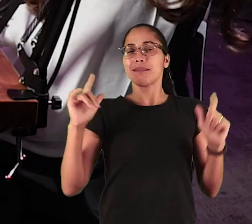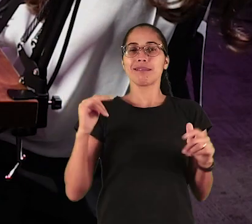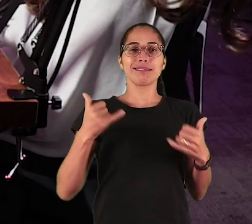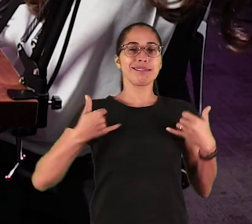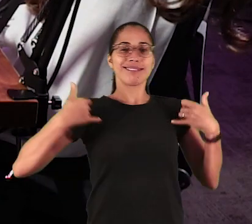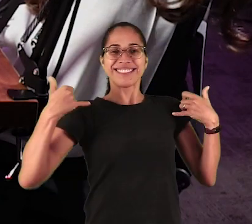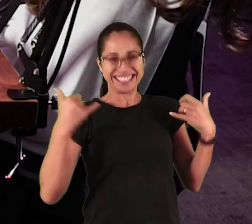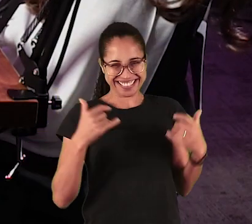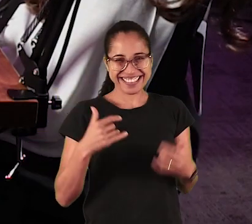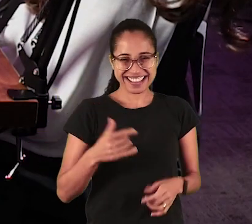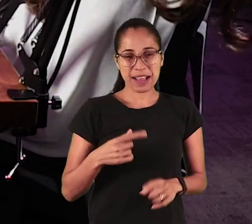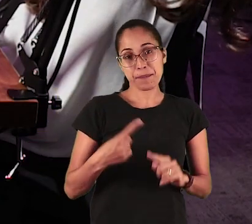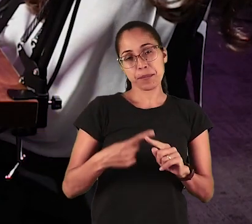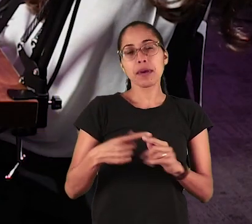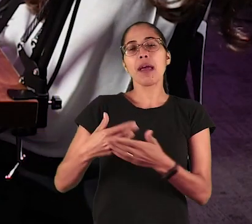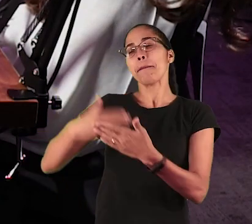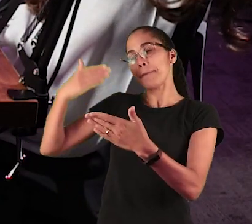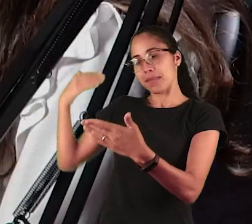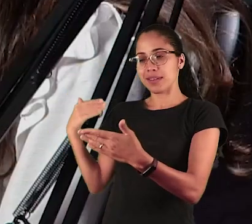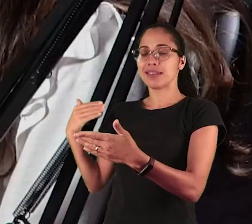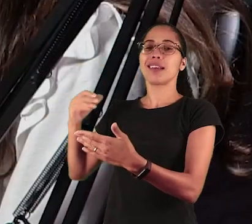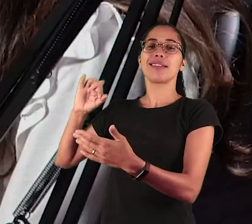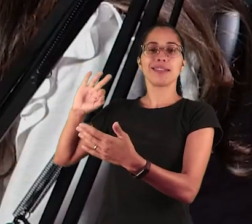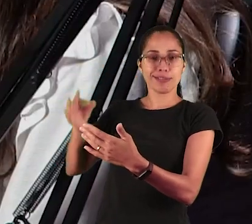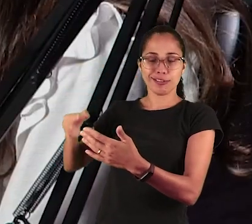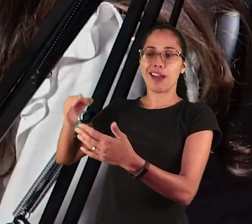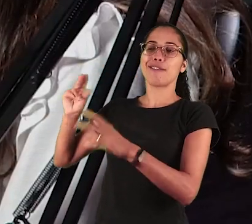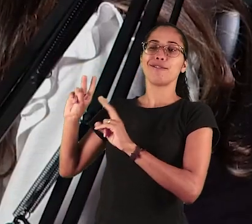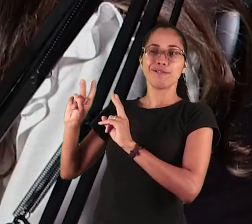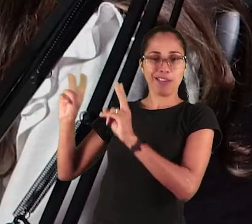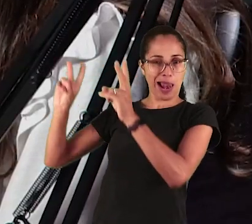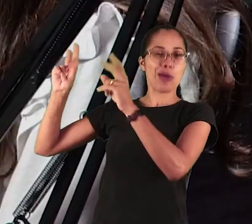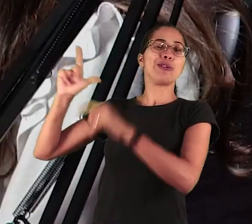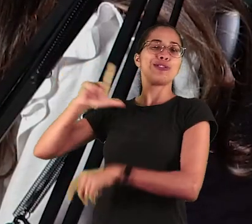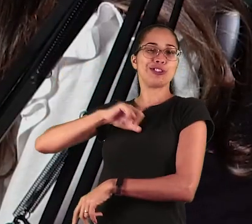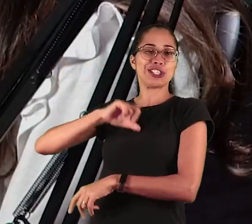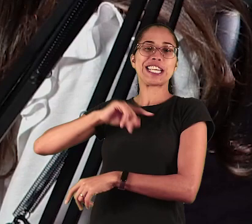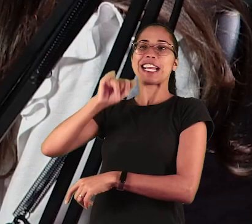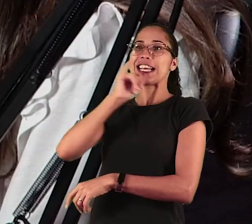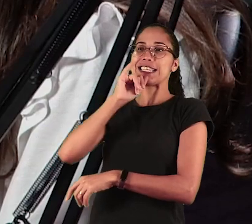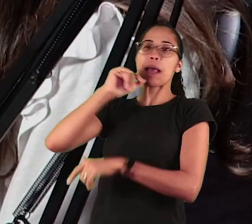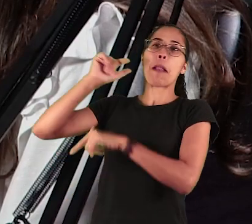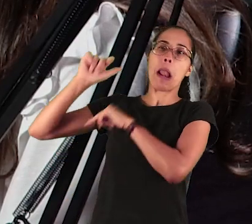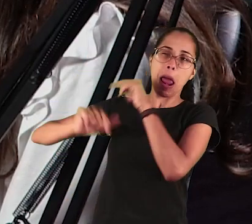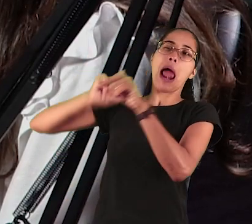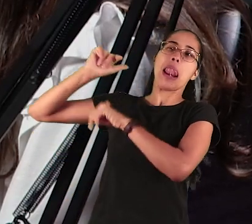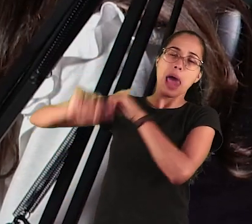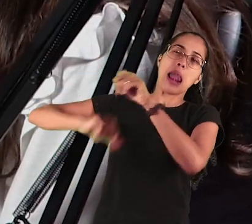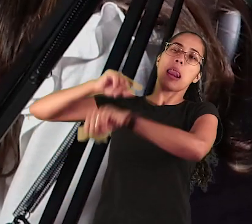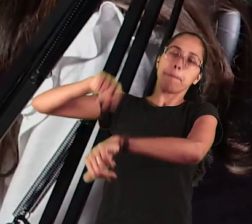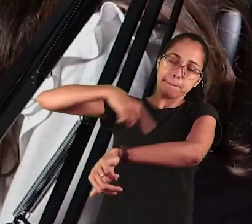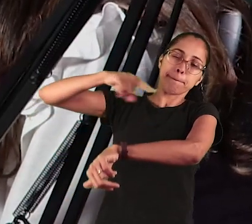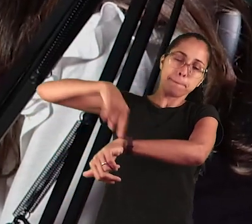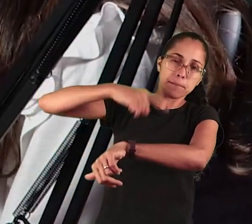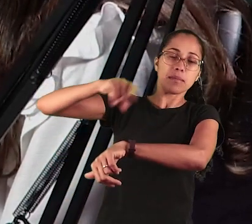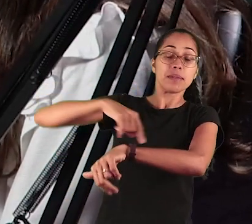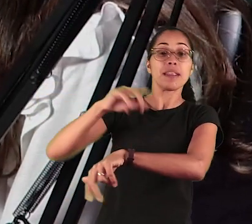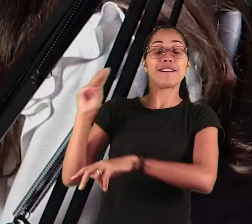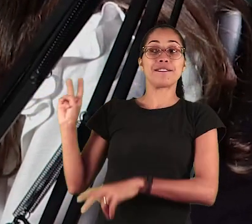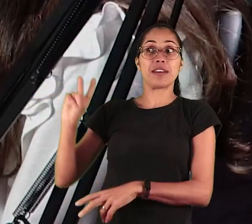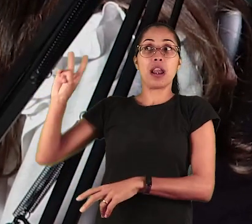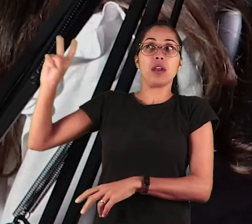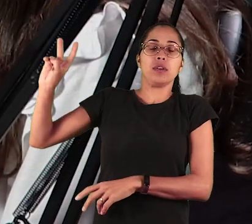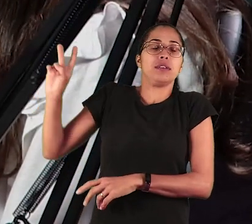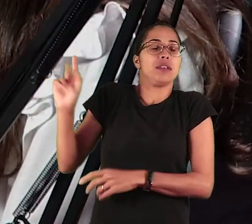essa questão do glamour esse lance de que naquela época talvez era muito mais valorizado que hoje em dia que é trabalhar horas e horas a fio e valorizar